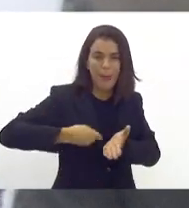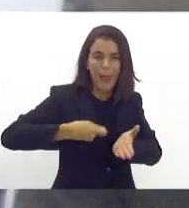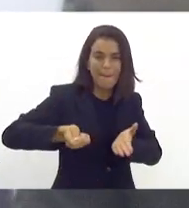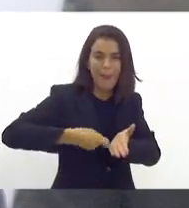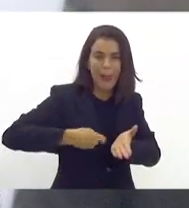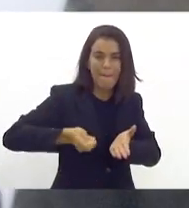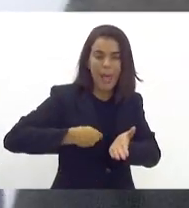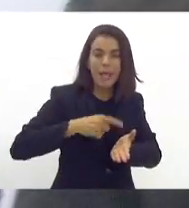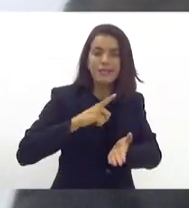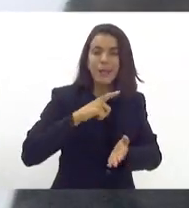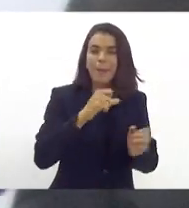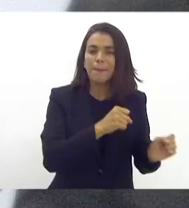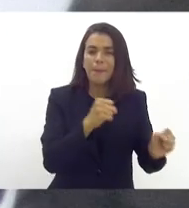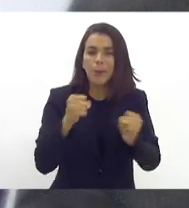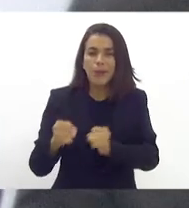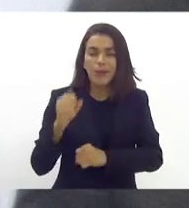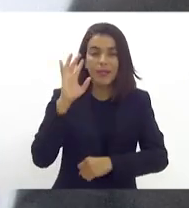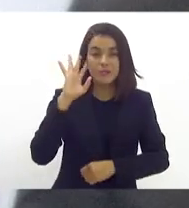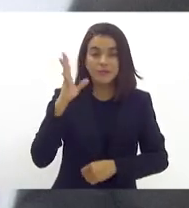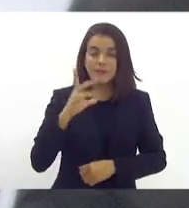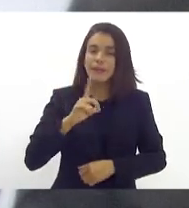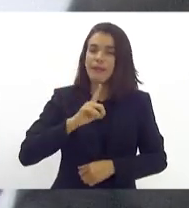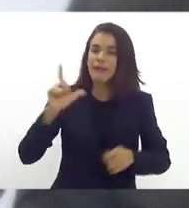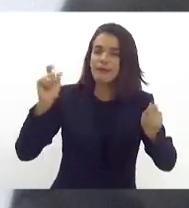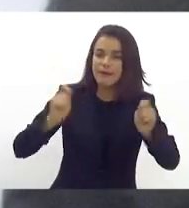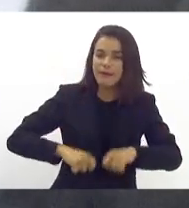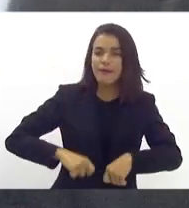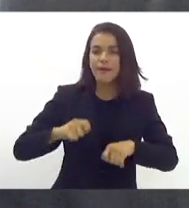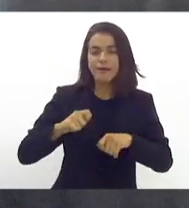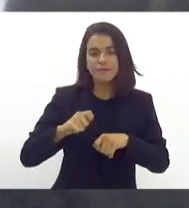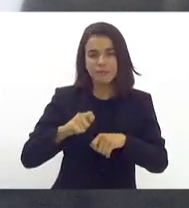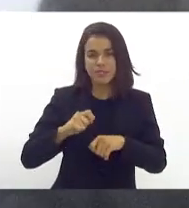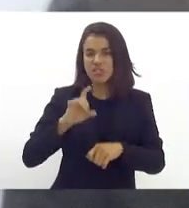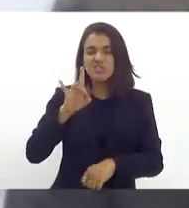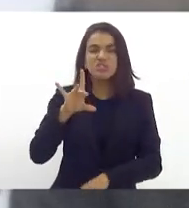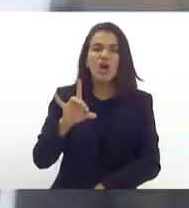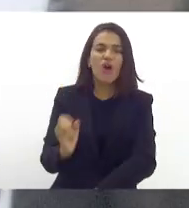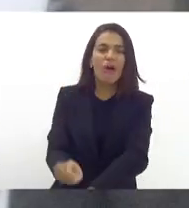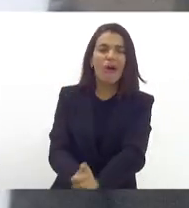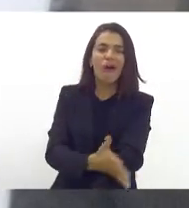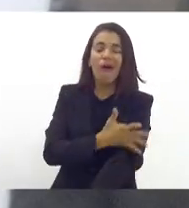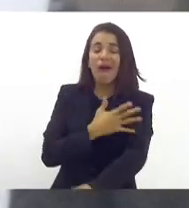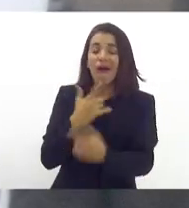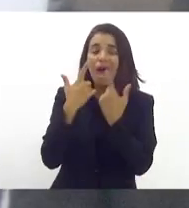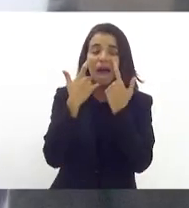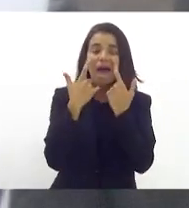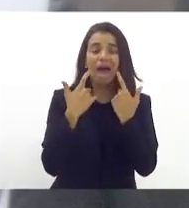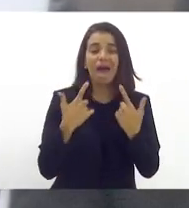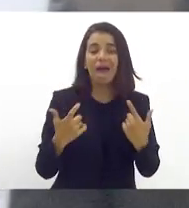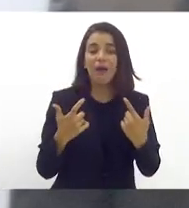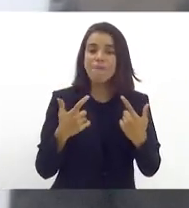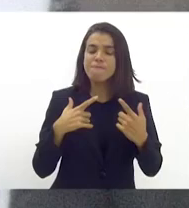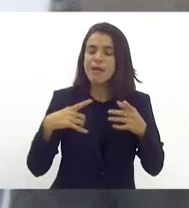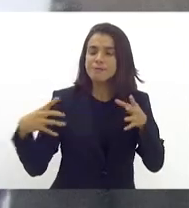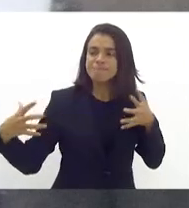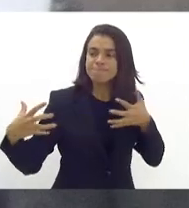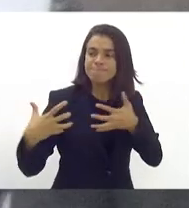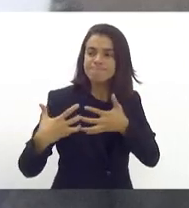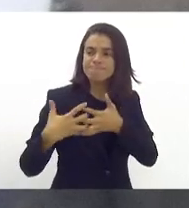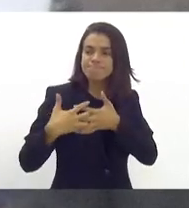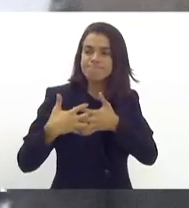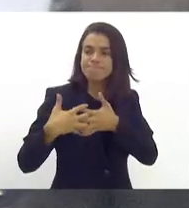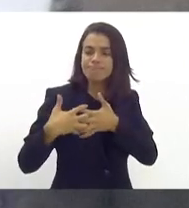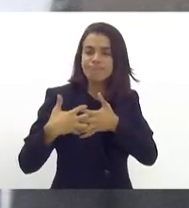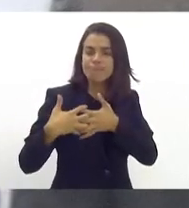poder para resolver tenhamos a capacidade de não nos emocionar mas nos envolver ver e dizer eu